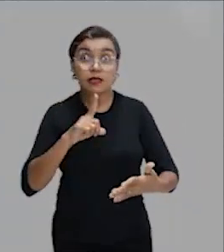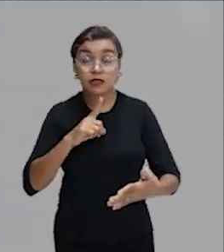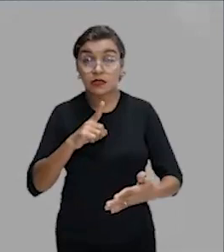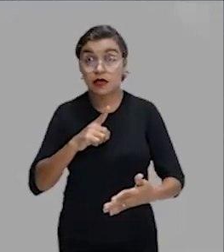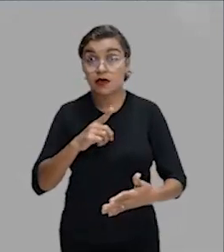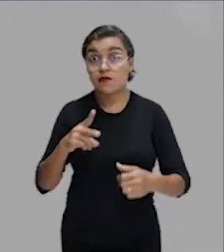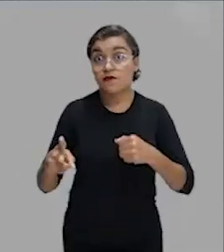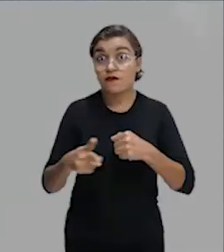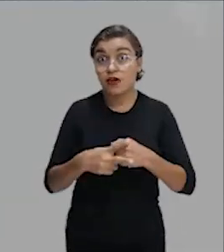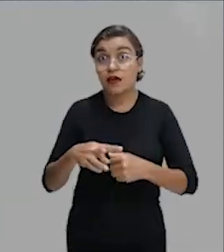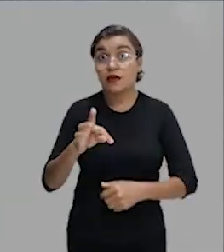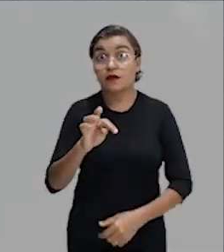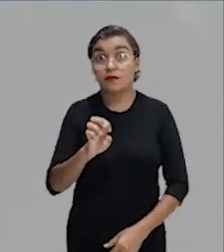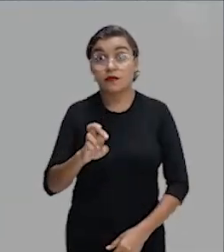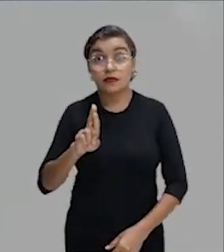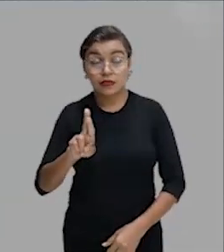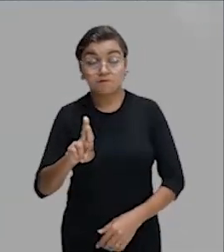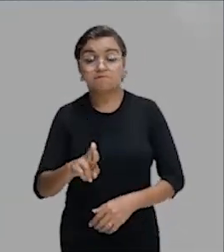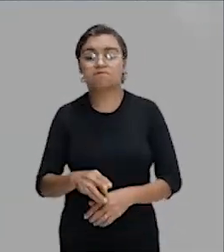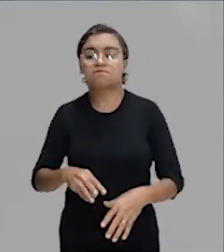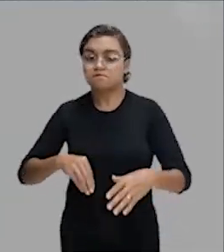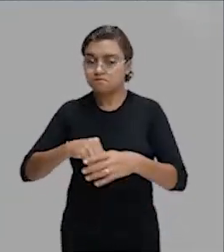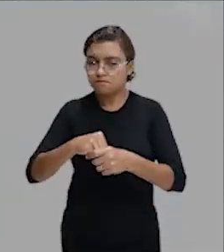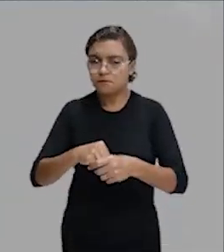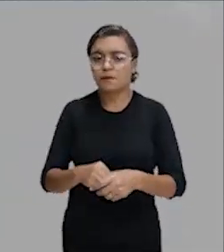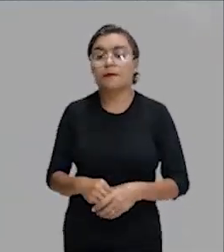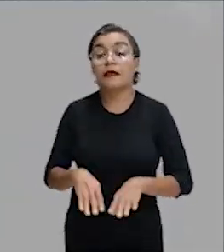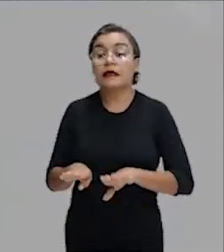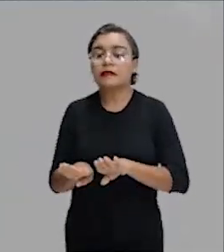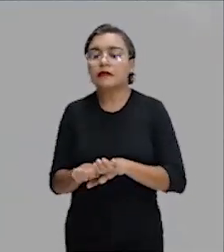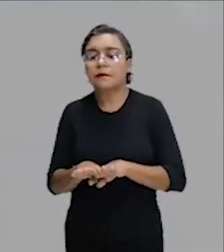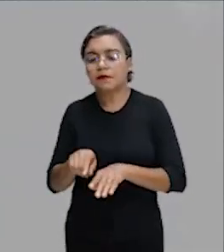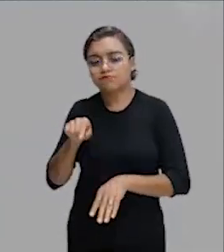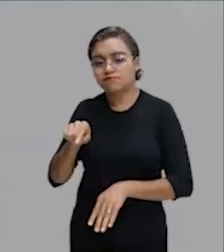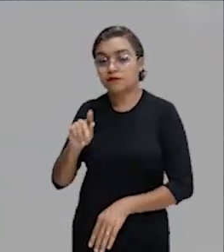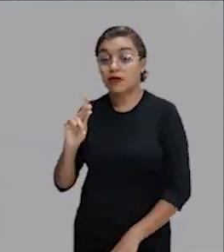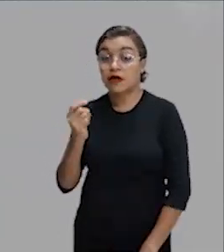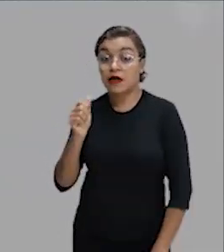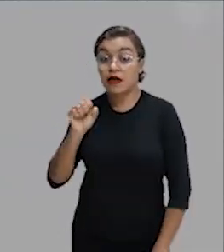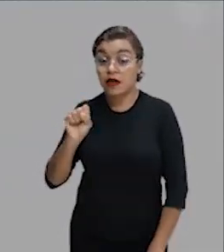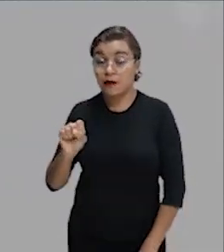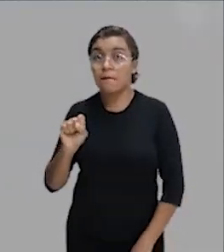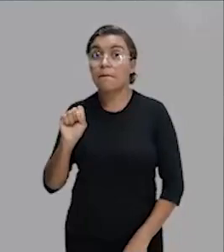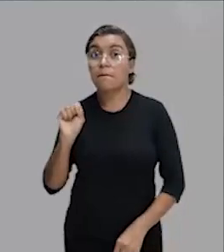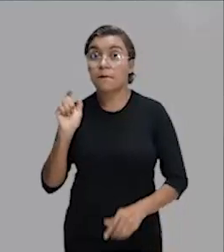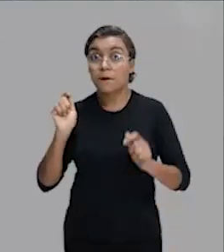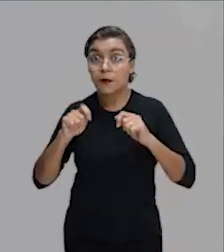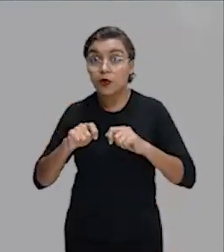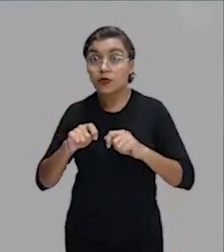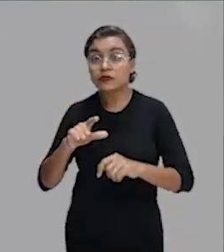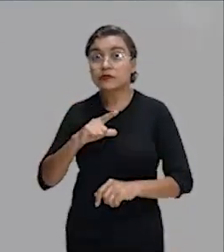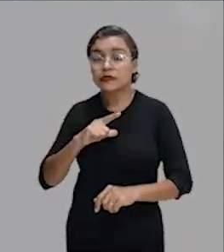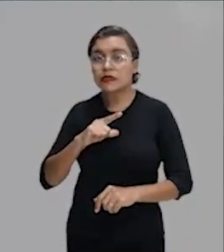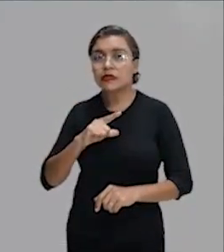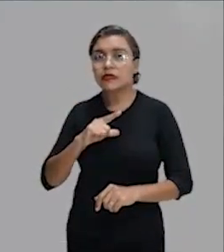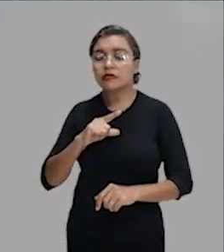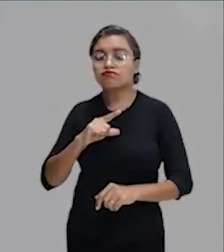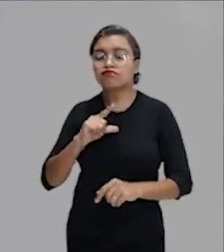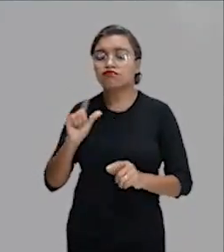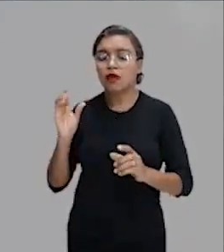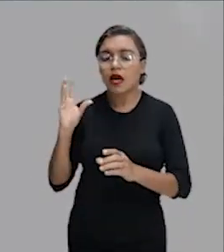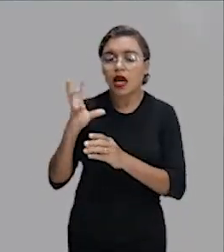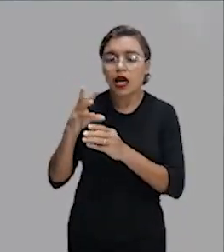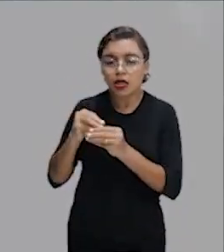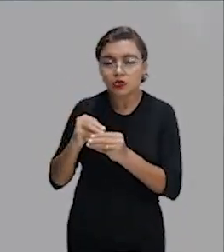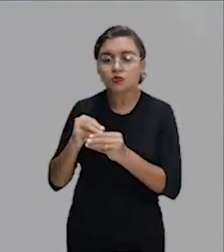ter contraído. E has, ele pode ser contraído com apóstrofo S. E aí você deve estar pensando, professora,